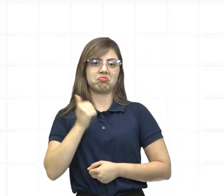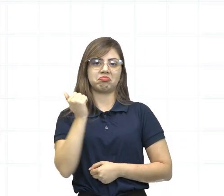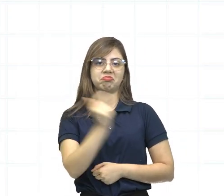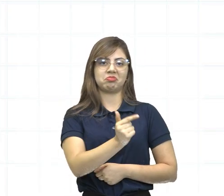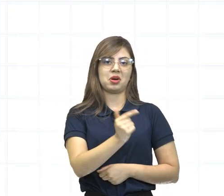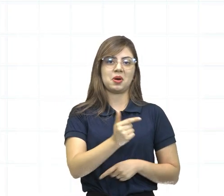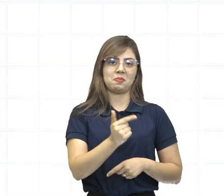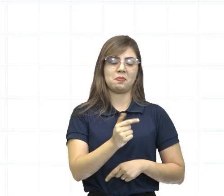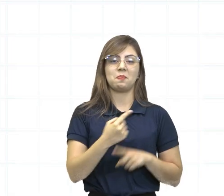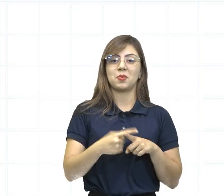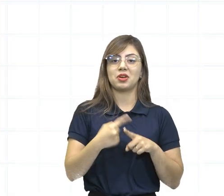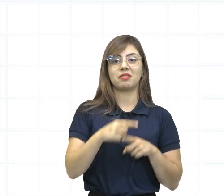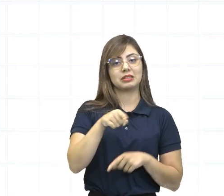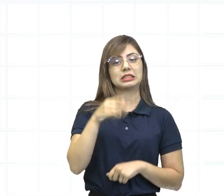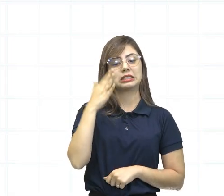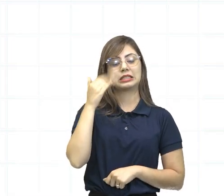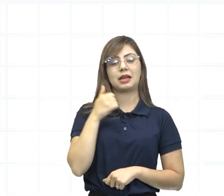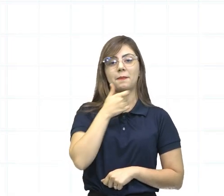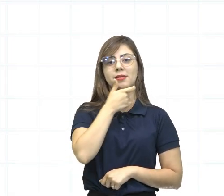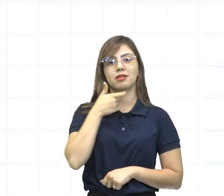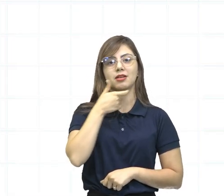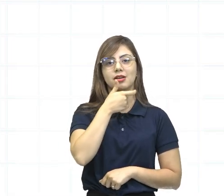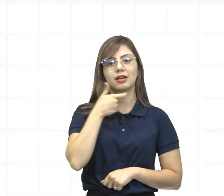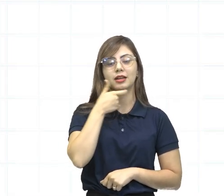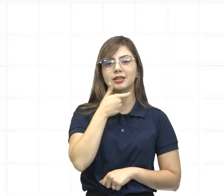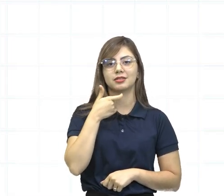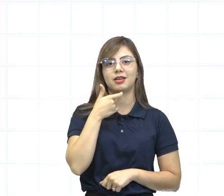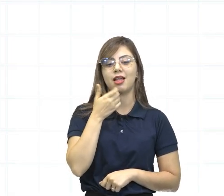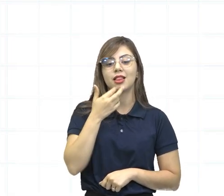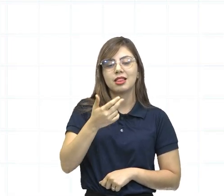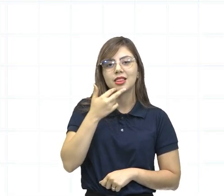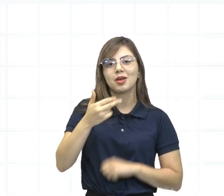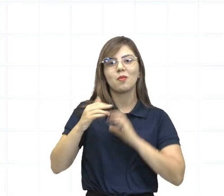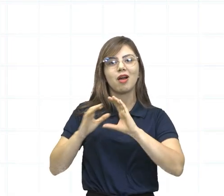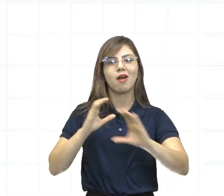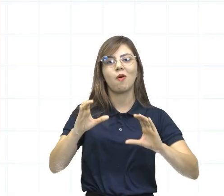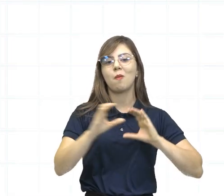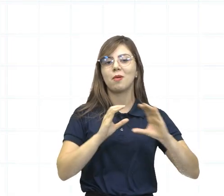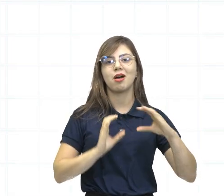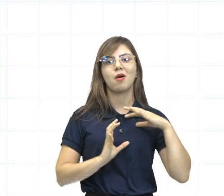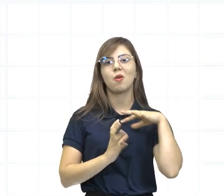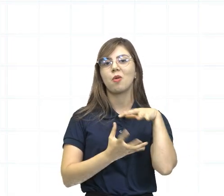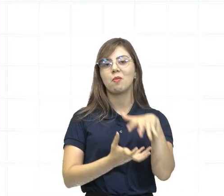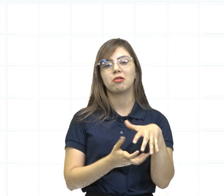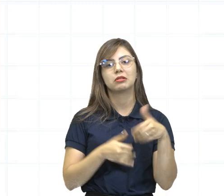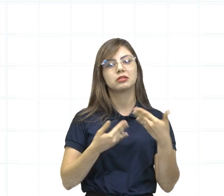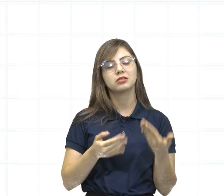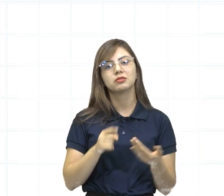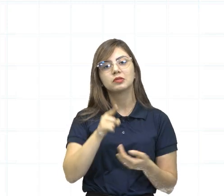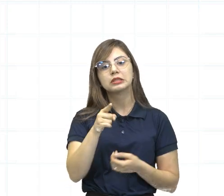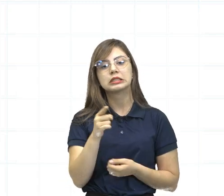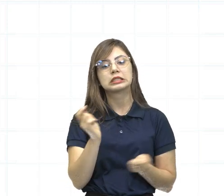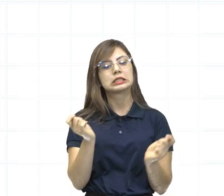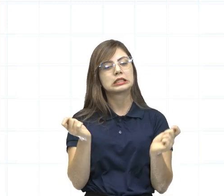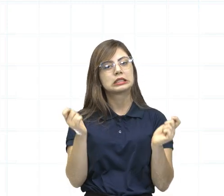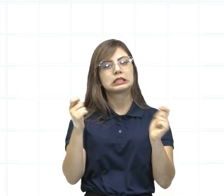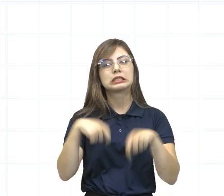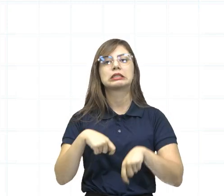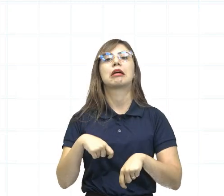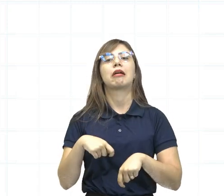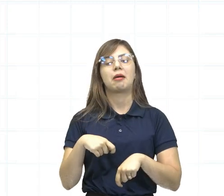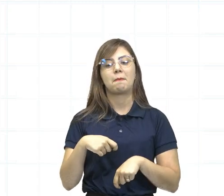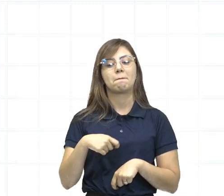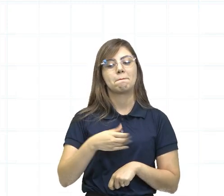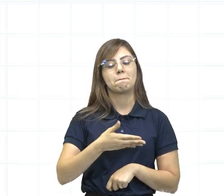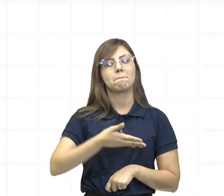quê? Porque você tem o inglês como língua. Então, a sua possibilidade, né, de se dar bem